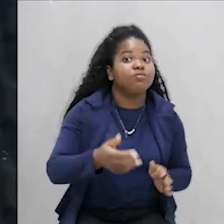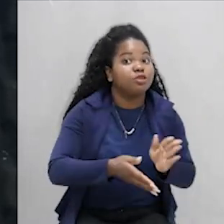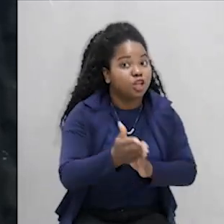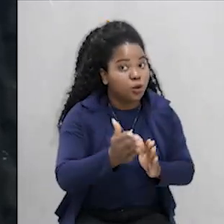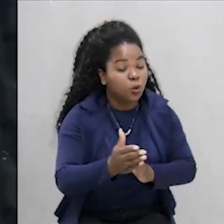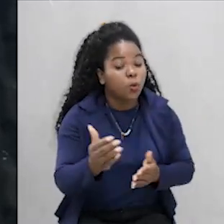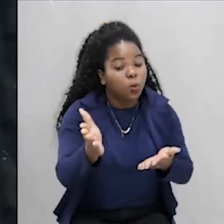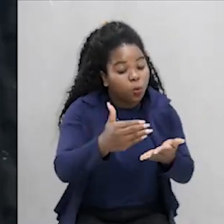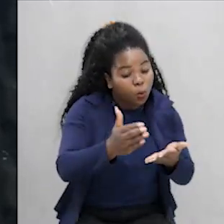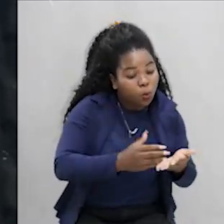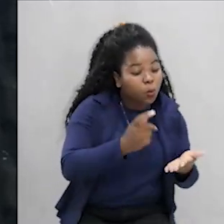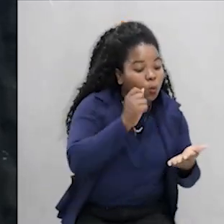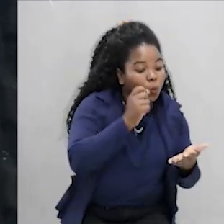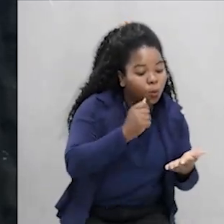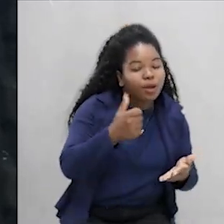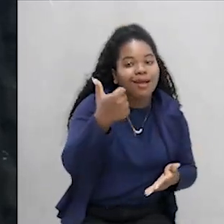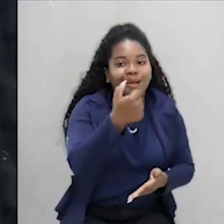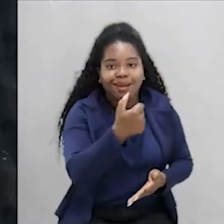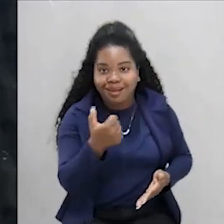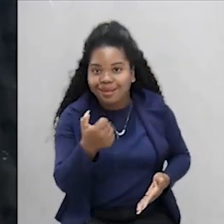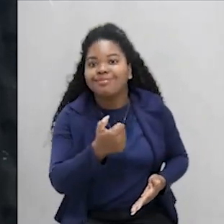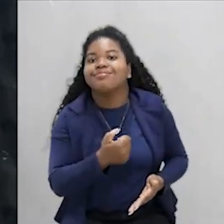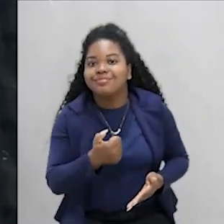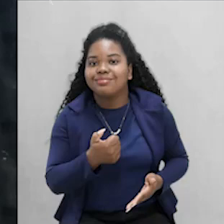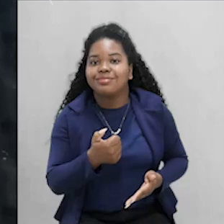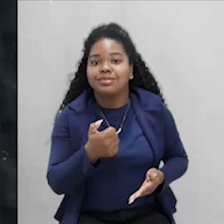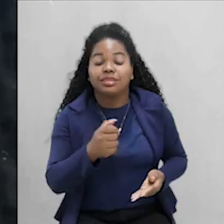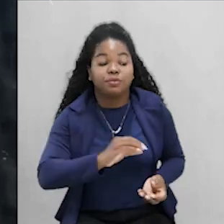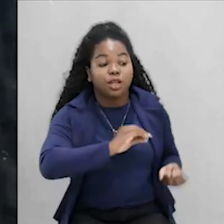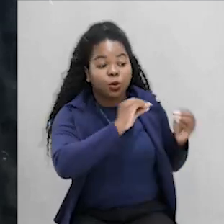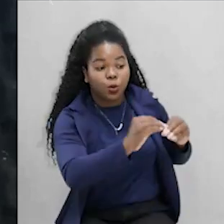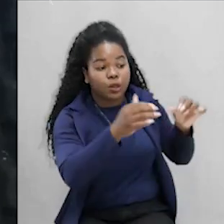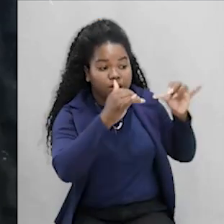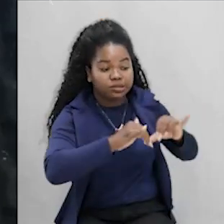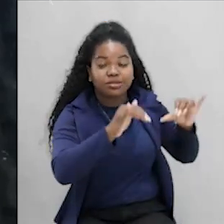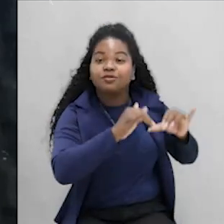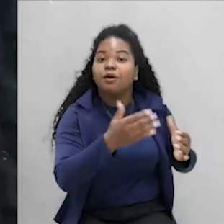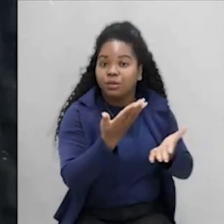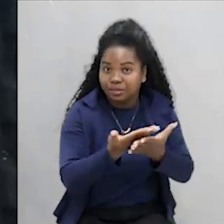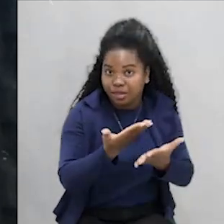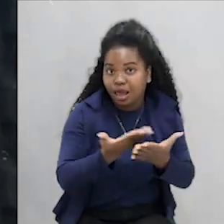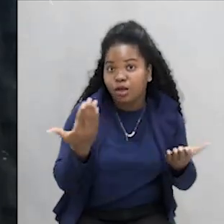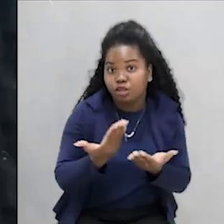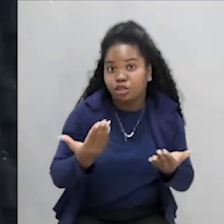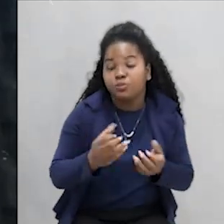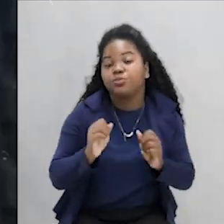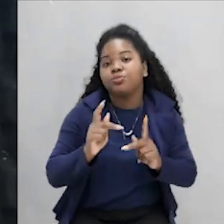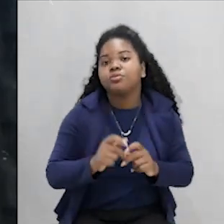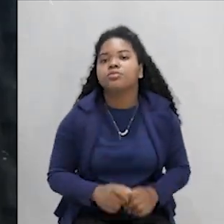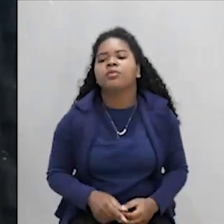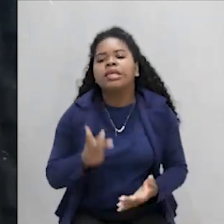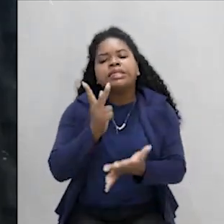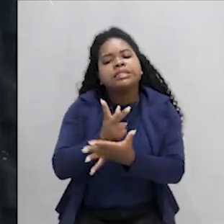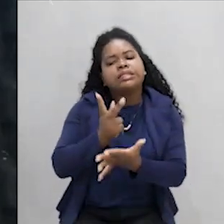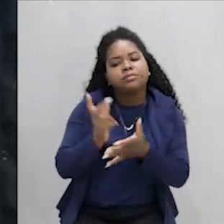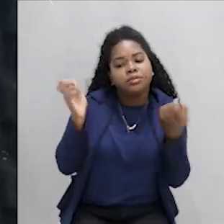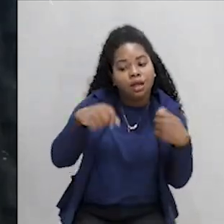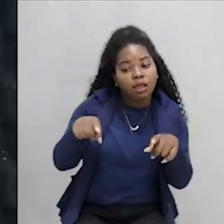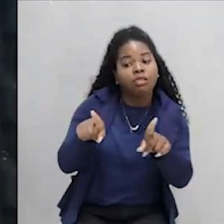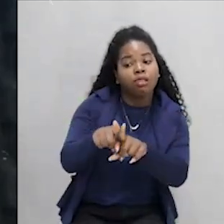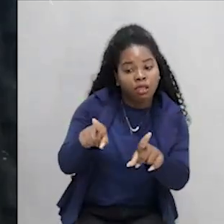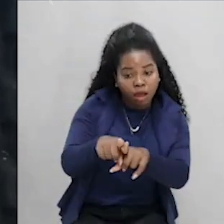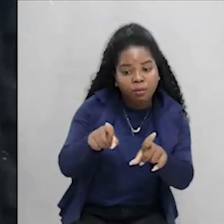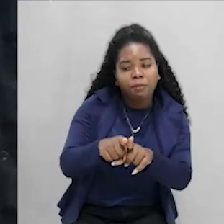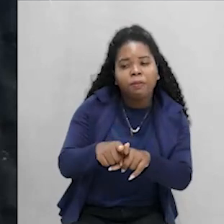caderno lápis caneta borracha para você fazer suas devidas anotações turminha sempre que for possível né